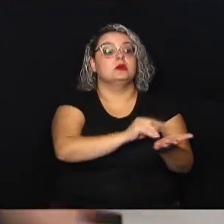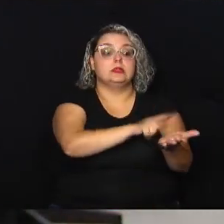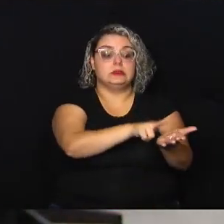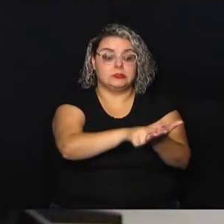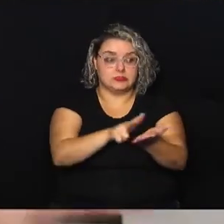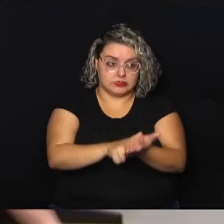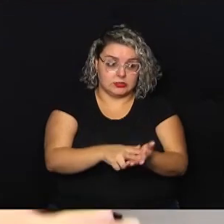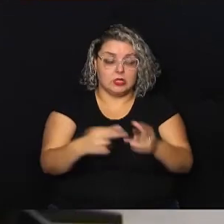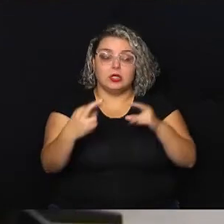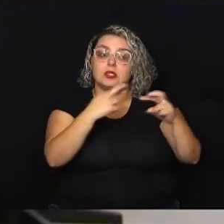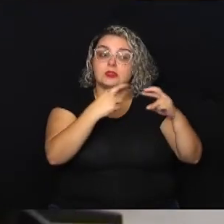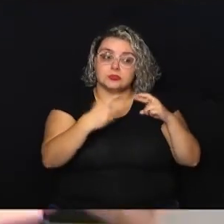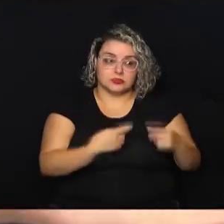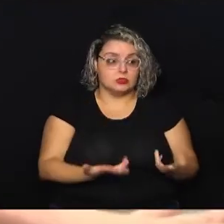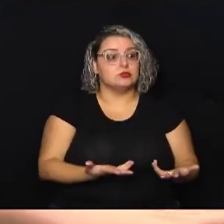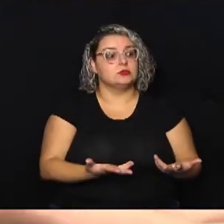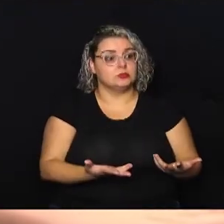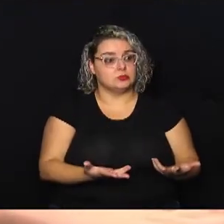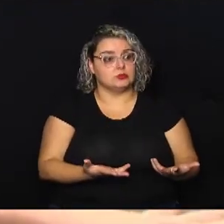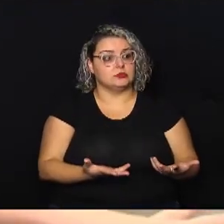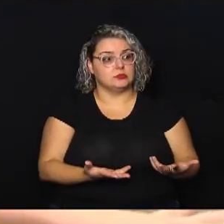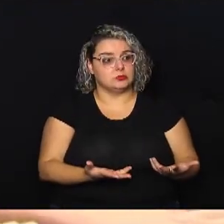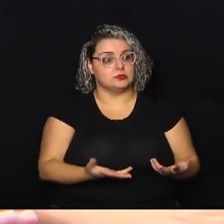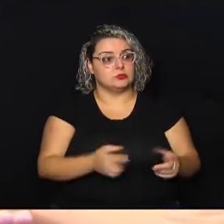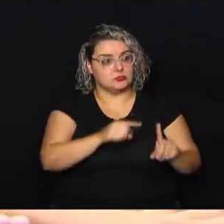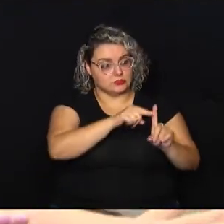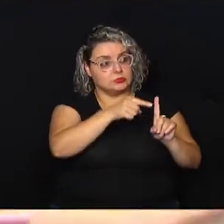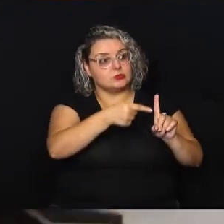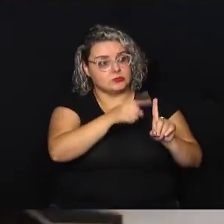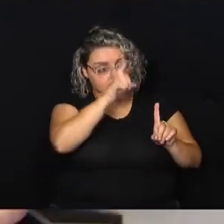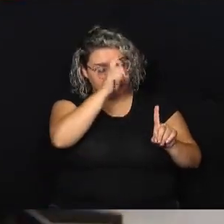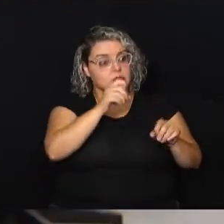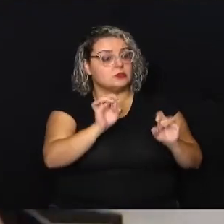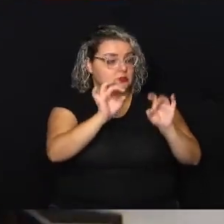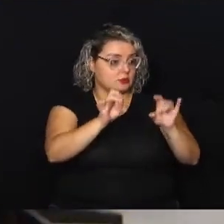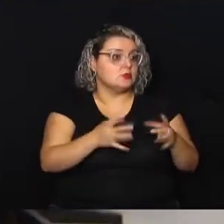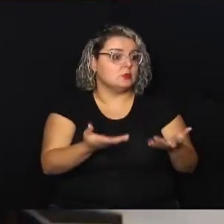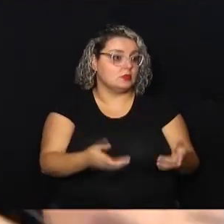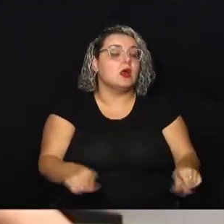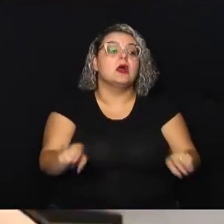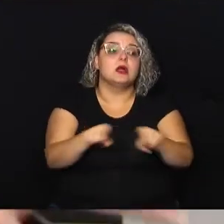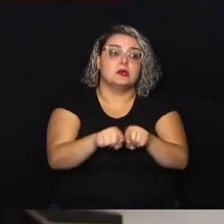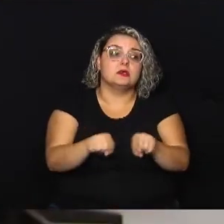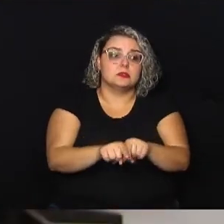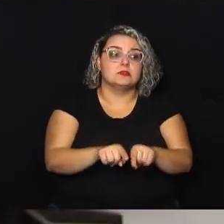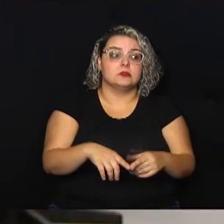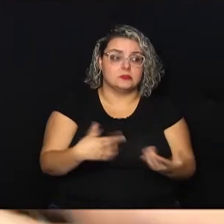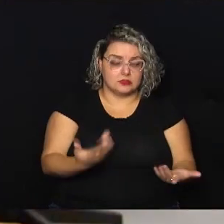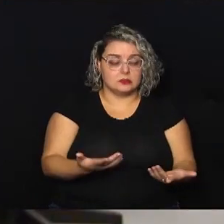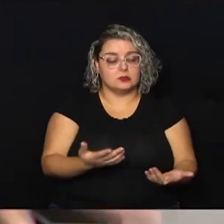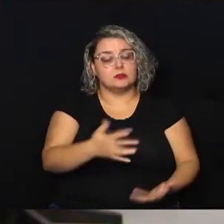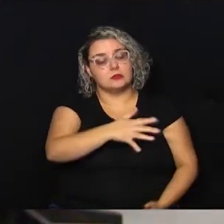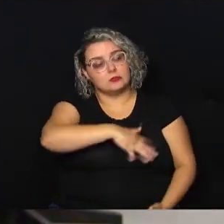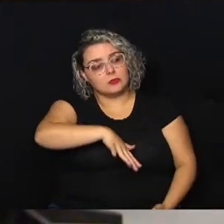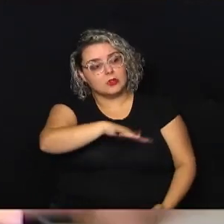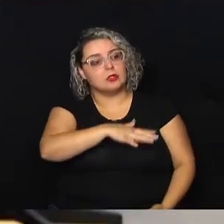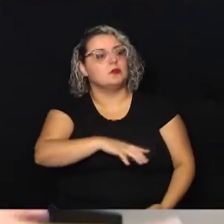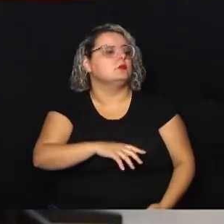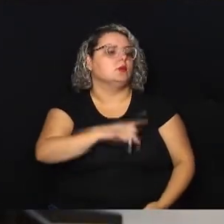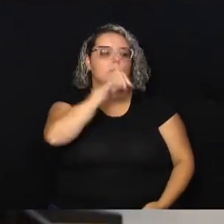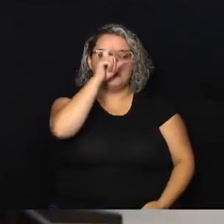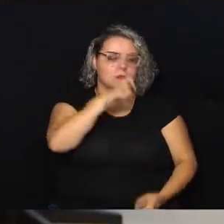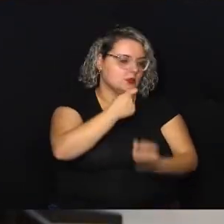e a fiscalização sobre na maternidade especificamente, mas e também no Hospital da PUC,